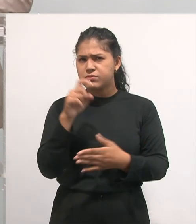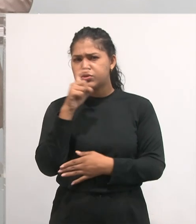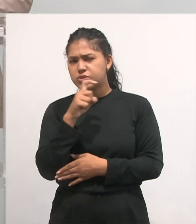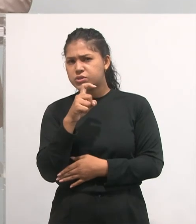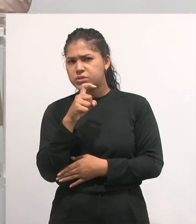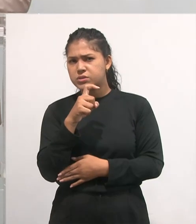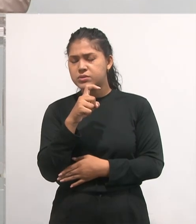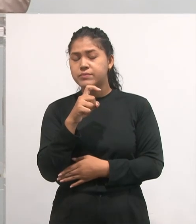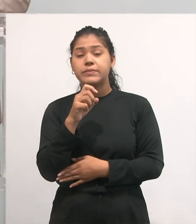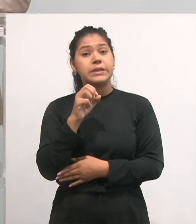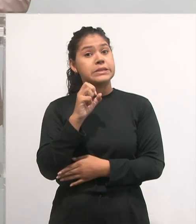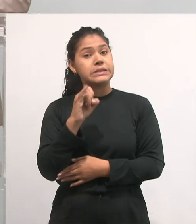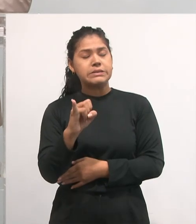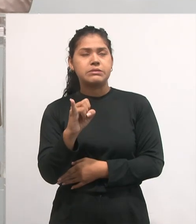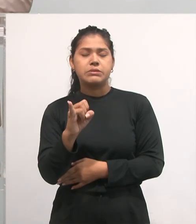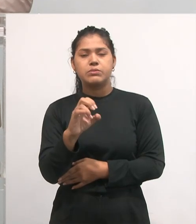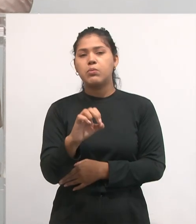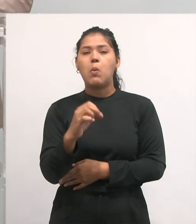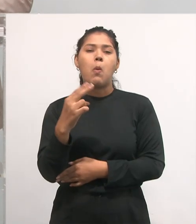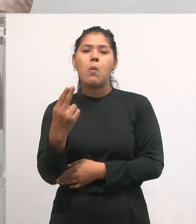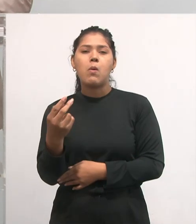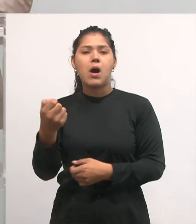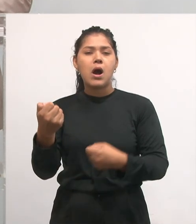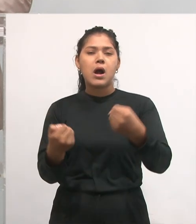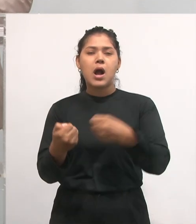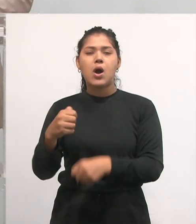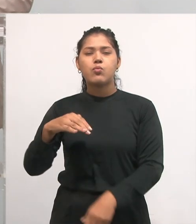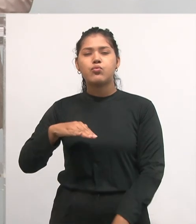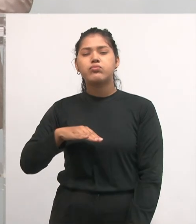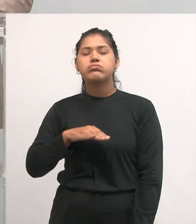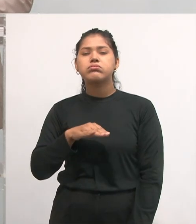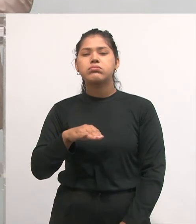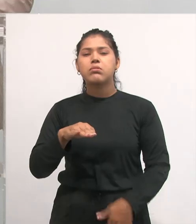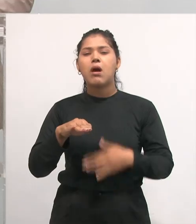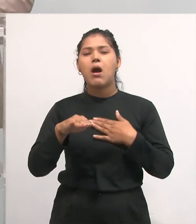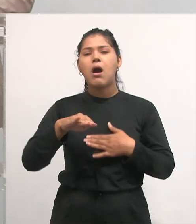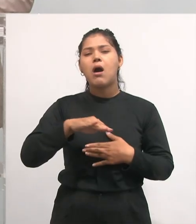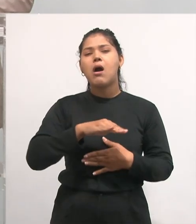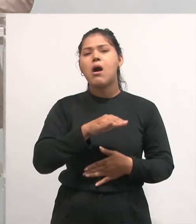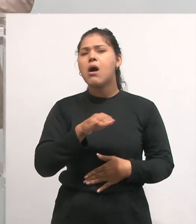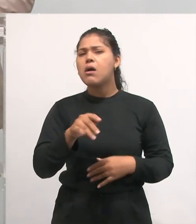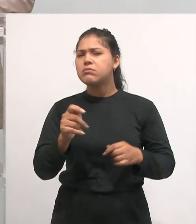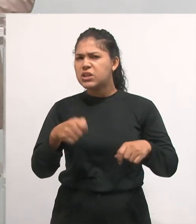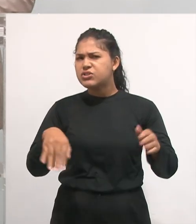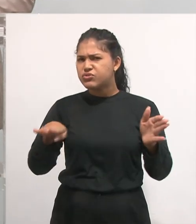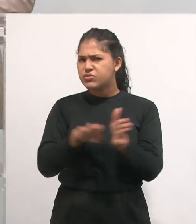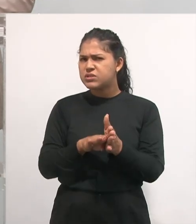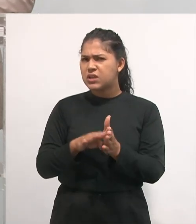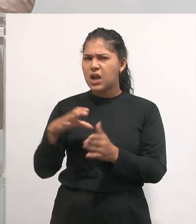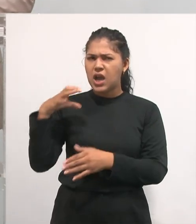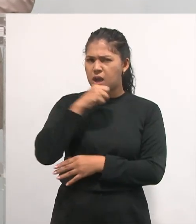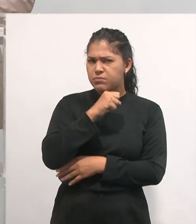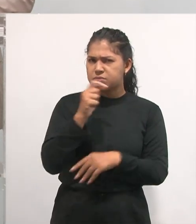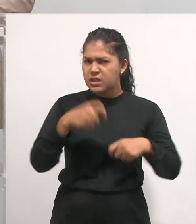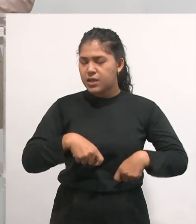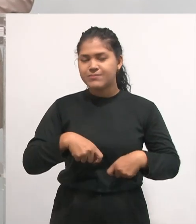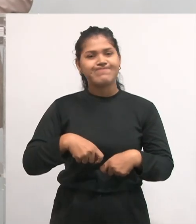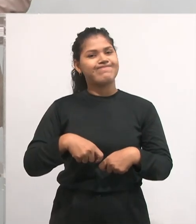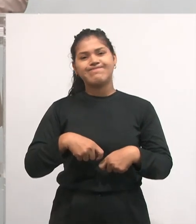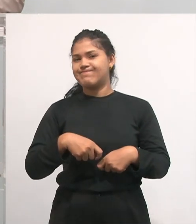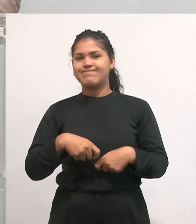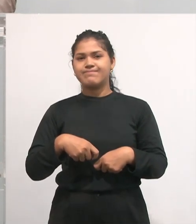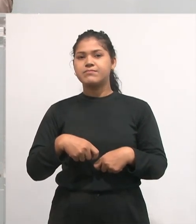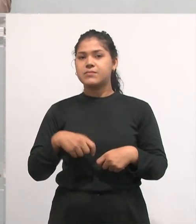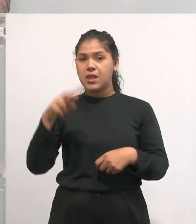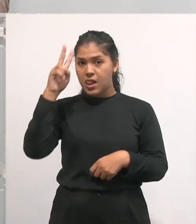está aumentando uma variável, a outra está diminuindo na mesma proporção. Você estudar lá grandezas proporcionais, lá